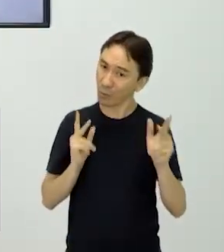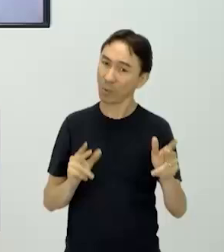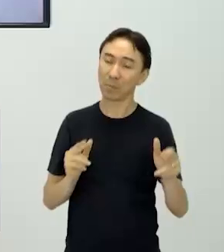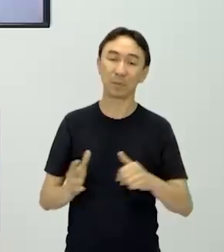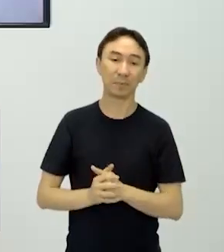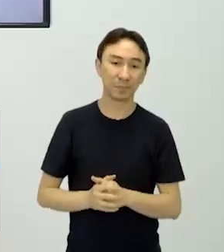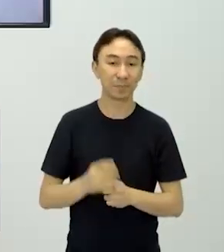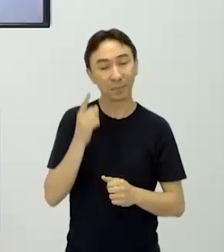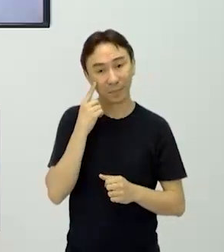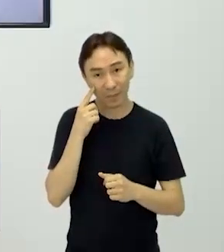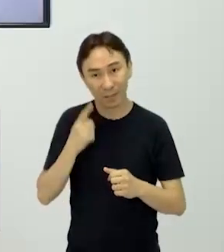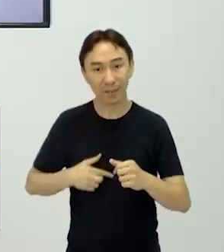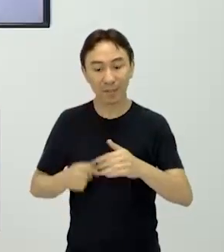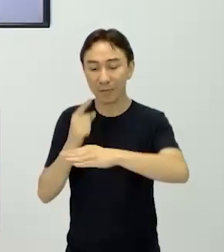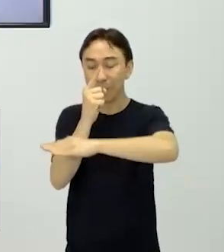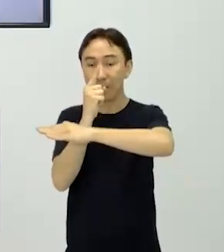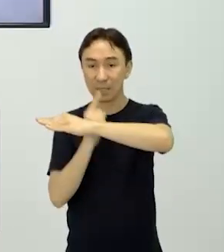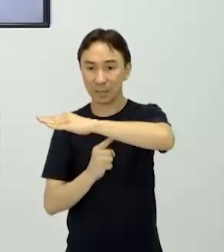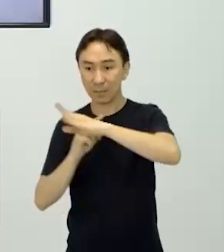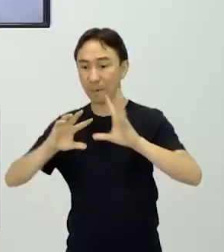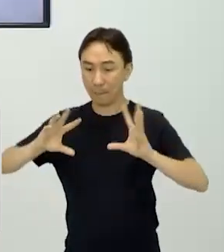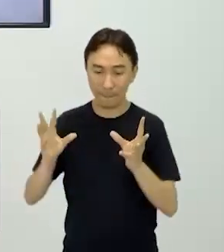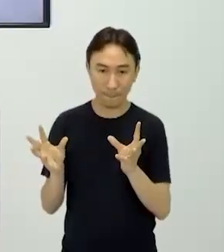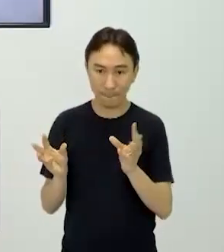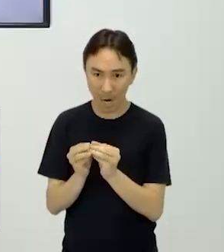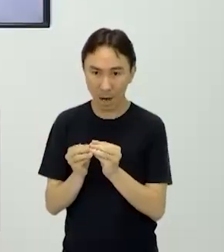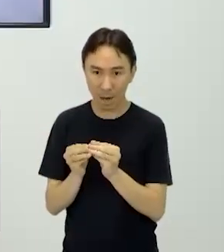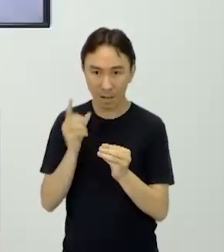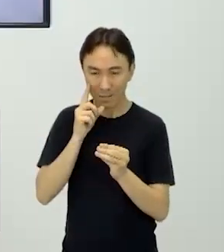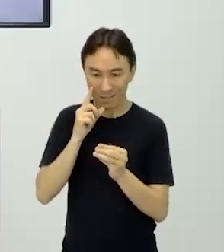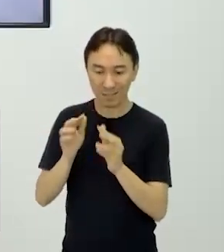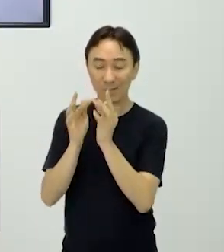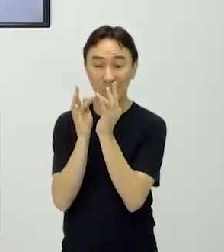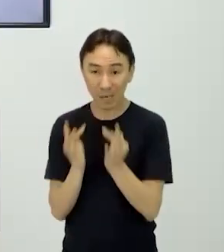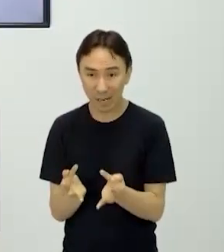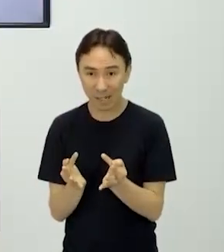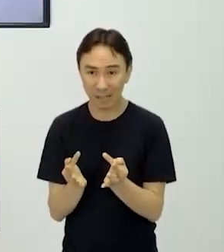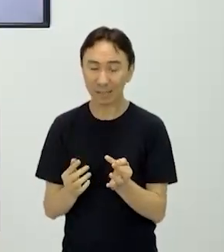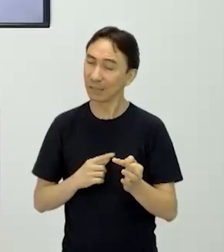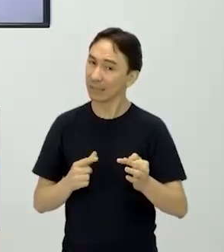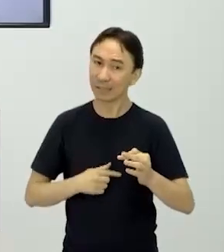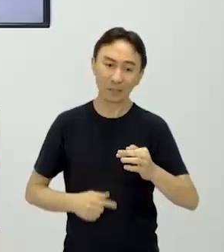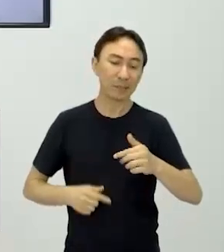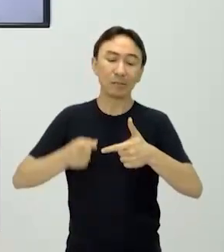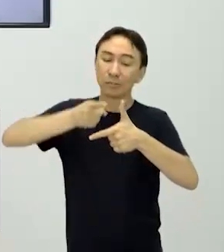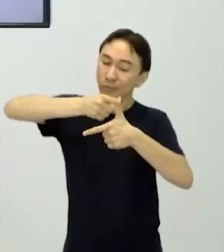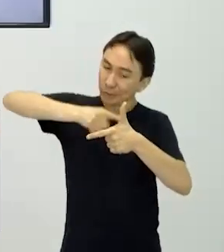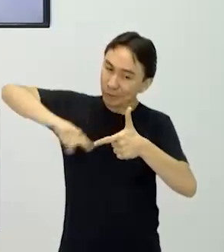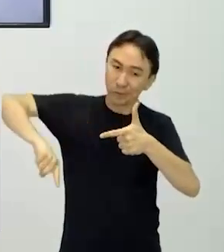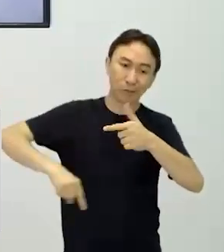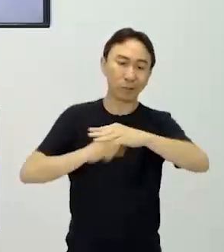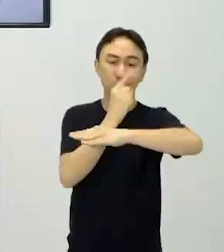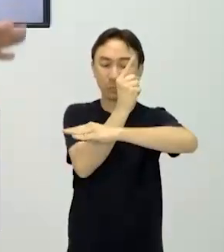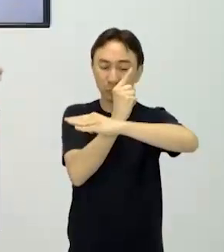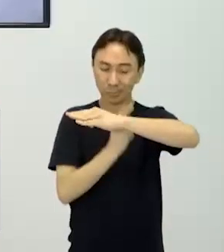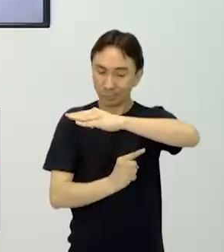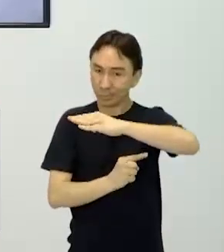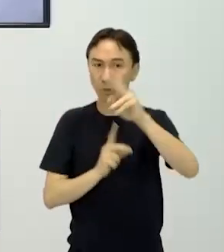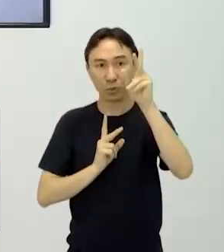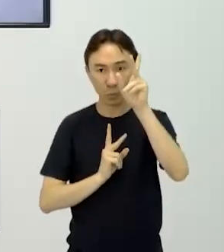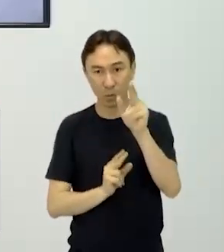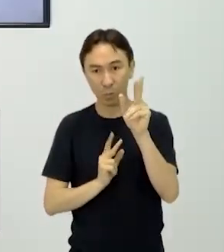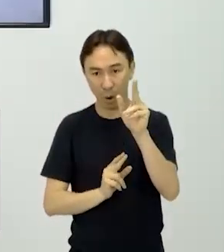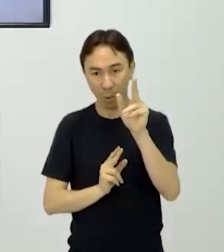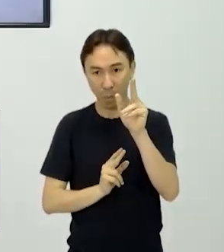tem que dividir o número de cima e o número de baixo pelo mesmo valor. E você pode dividir quantas vezes você quiser, até não dá mais